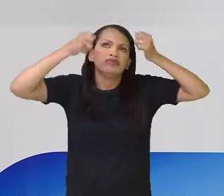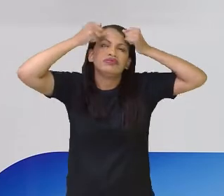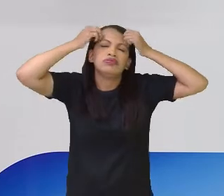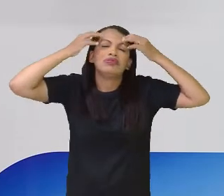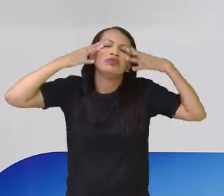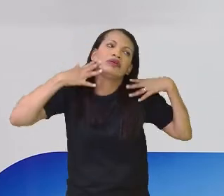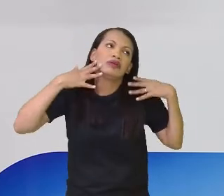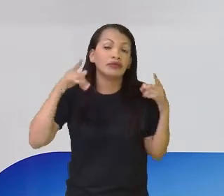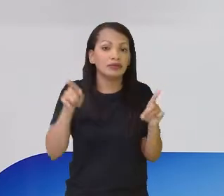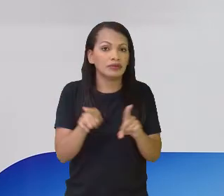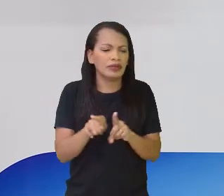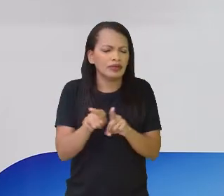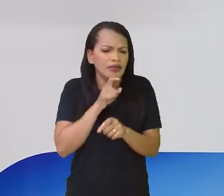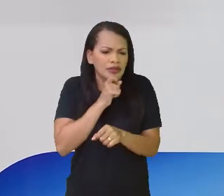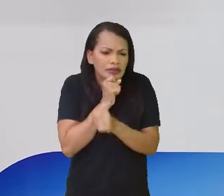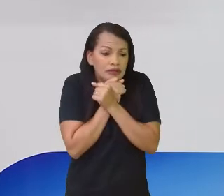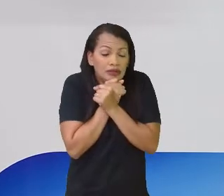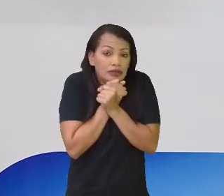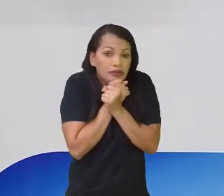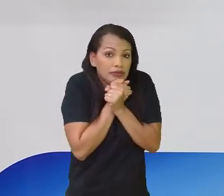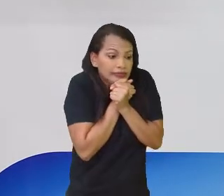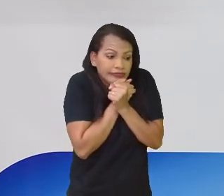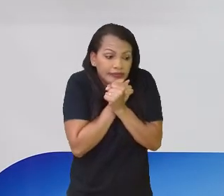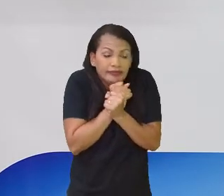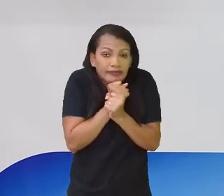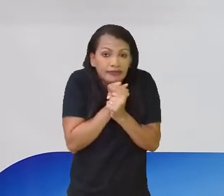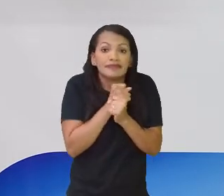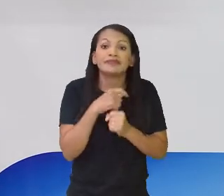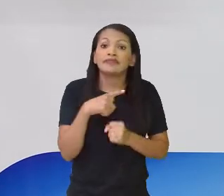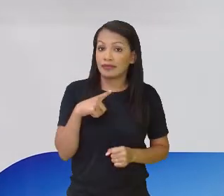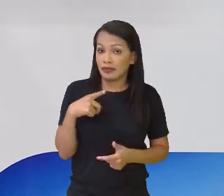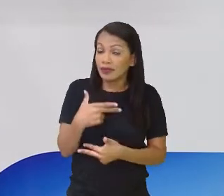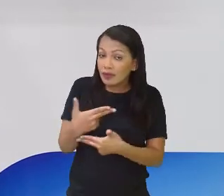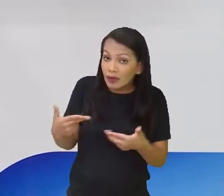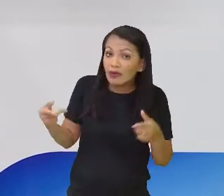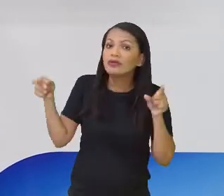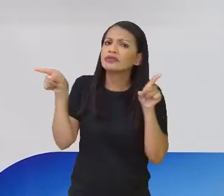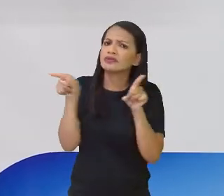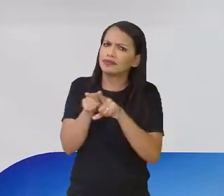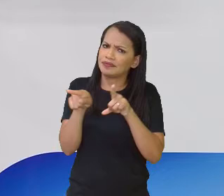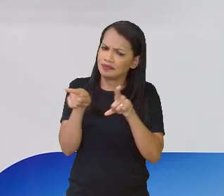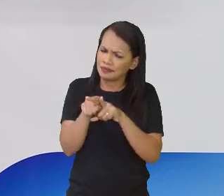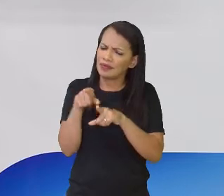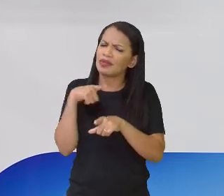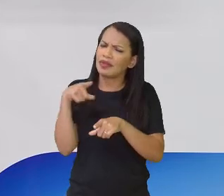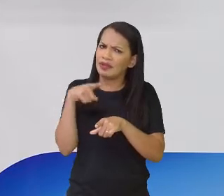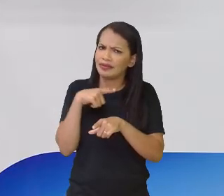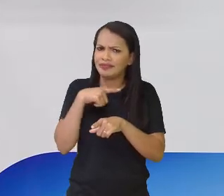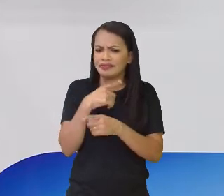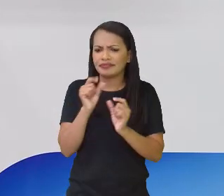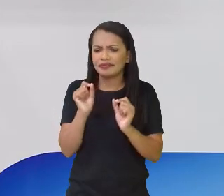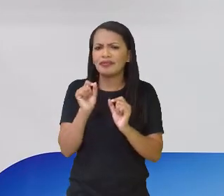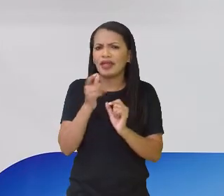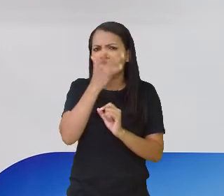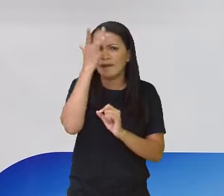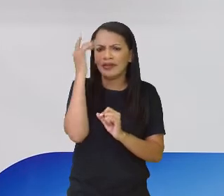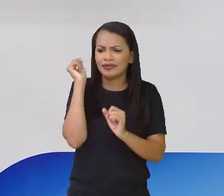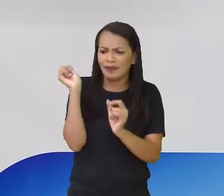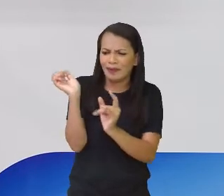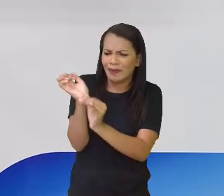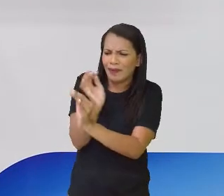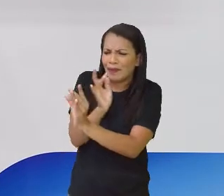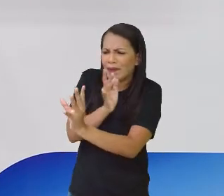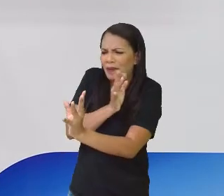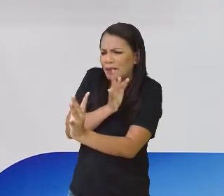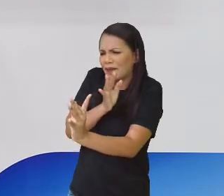observar. Além disso, tem muita coisa também. Se tem muita gente, tem pouca gente, tem muita gente circulando,